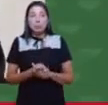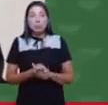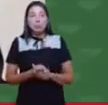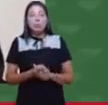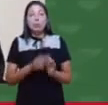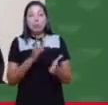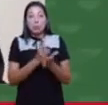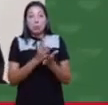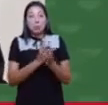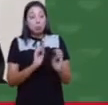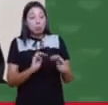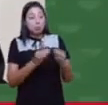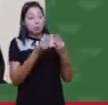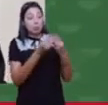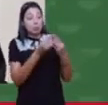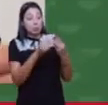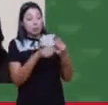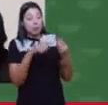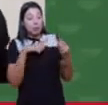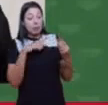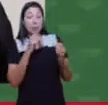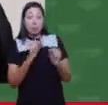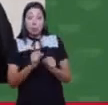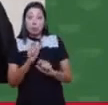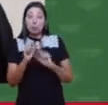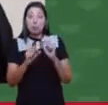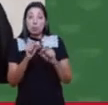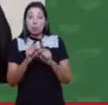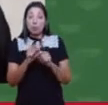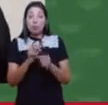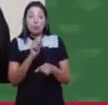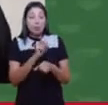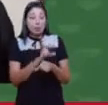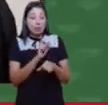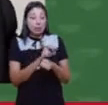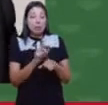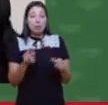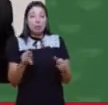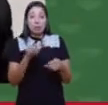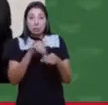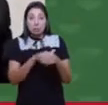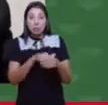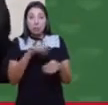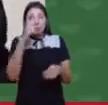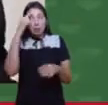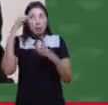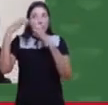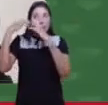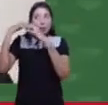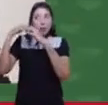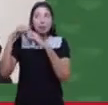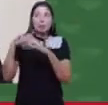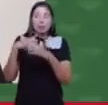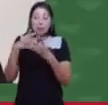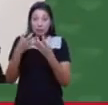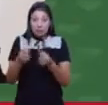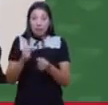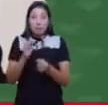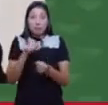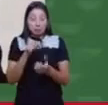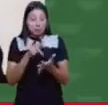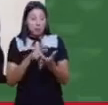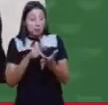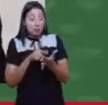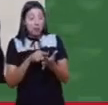O mesmo software que pode ser viciado por voto eletrônico na cabeça deles, eles têm que admitir,